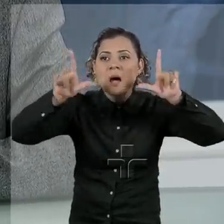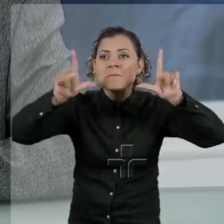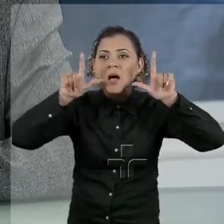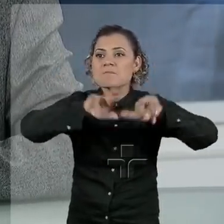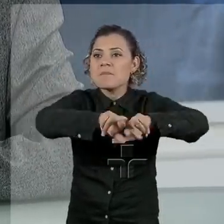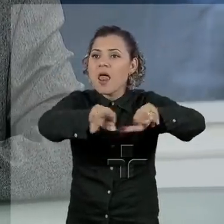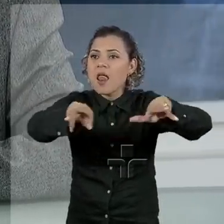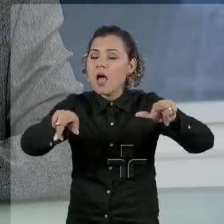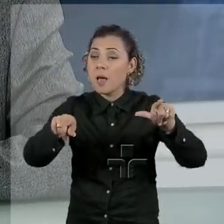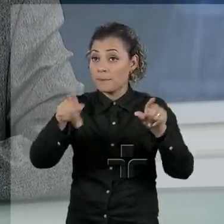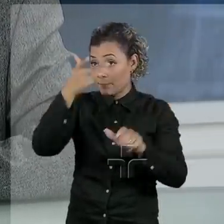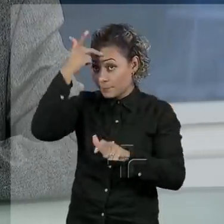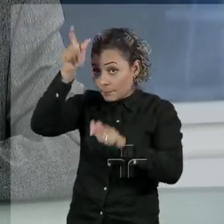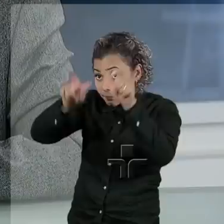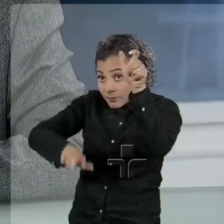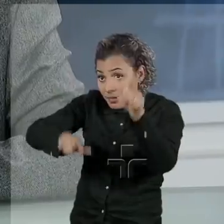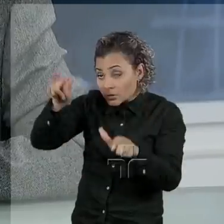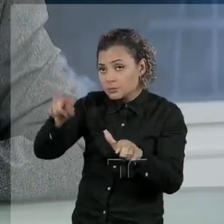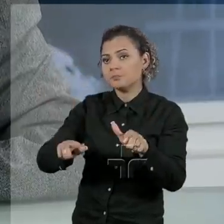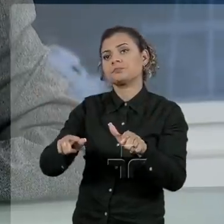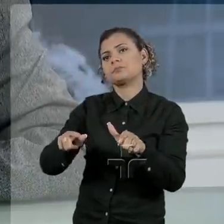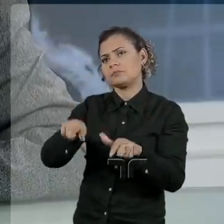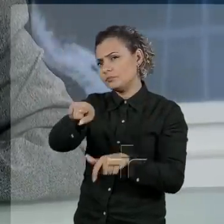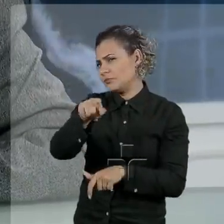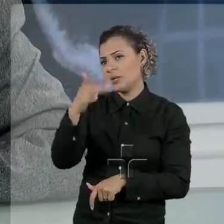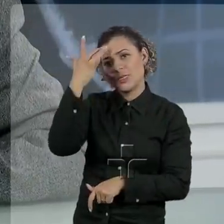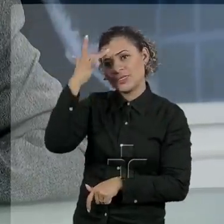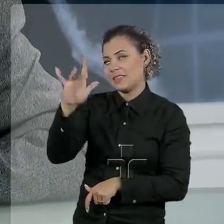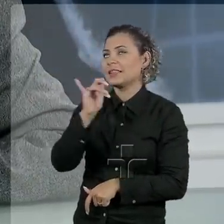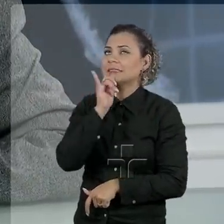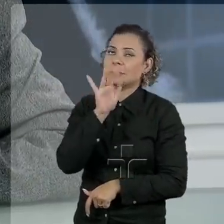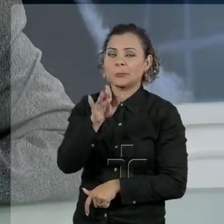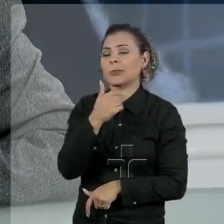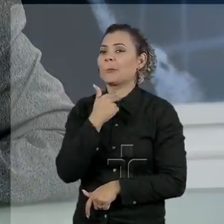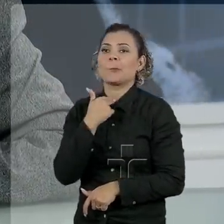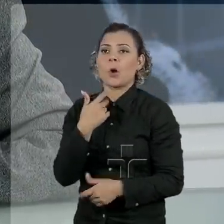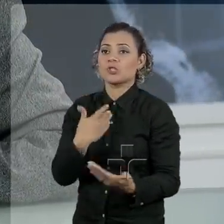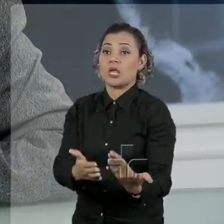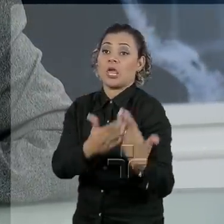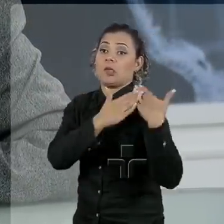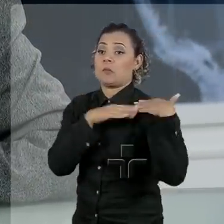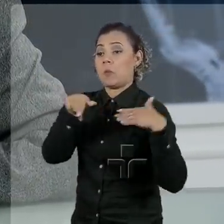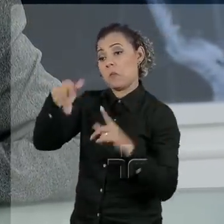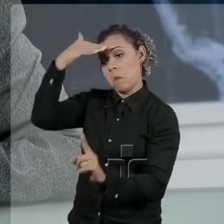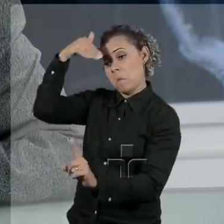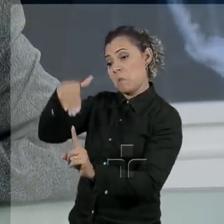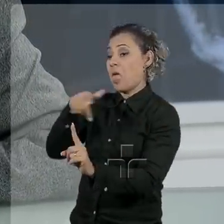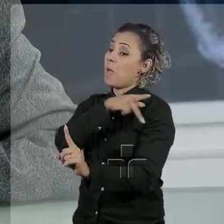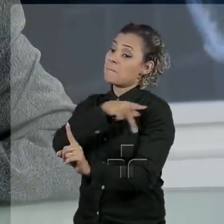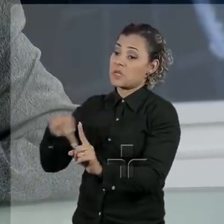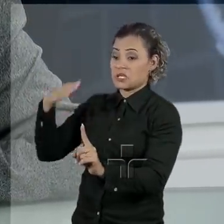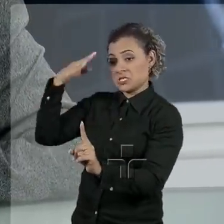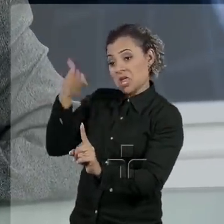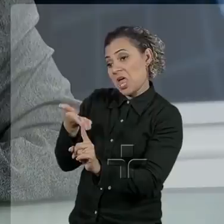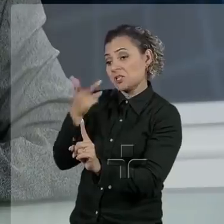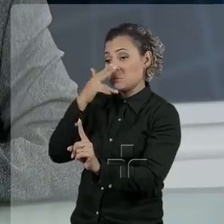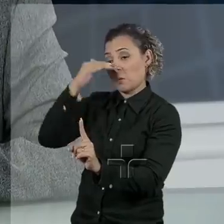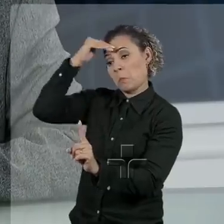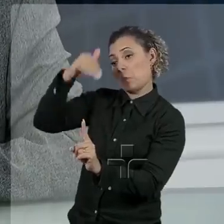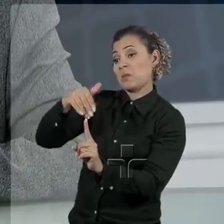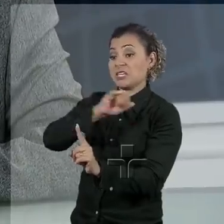Porque essas pessoas que vão... É claro que você não pode responsabilizar um presidente se tem um povo esquisito a favor dele,